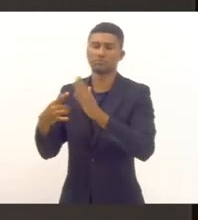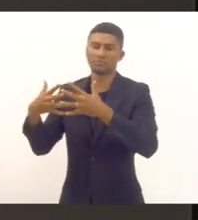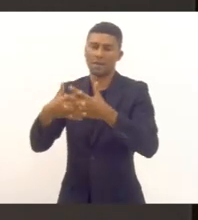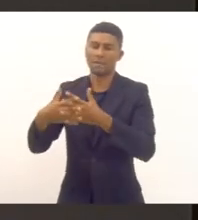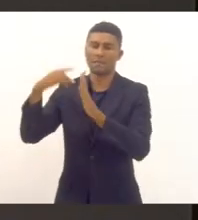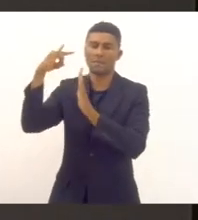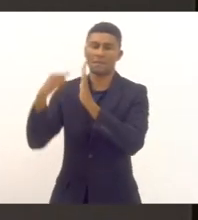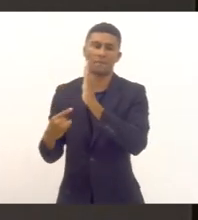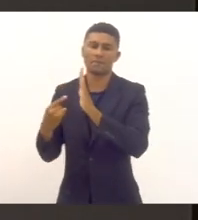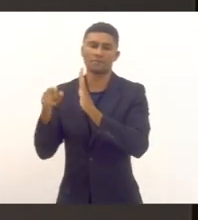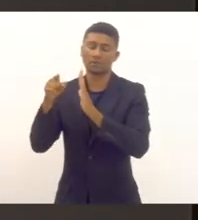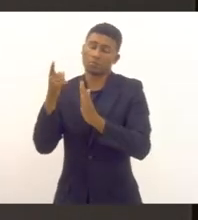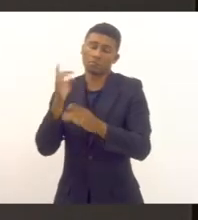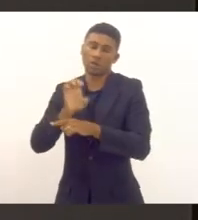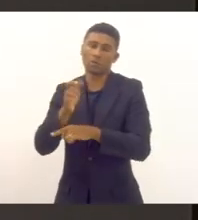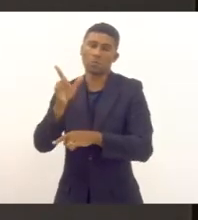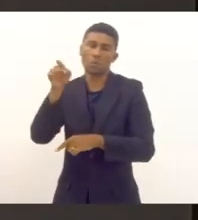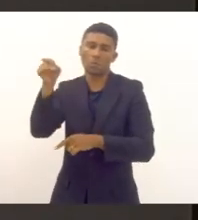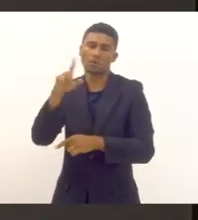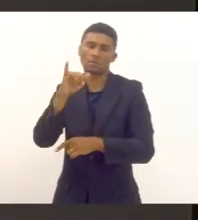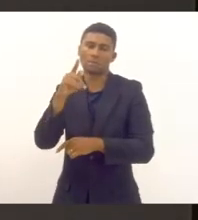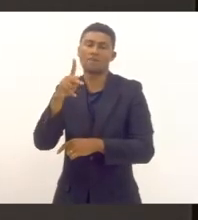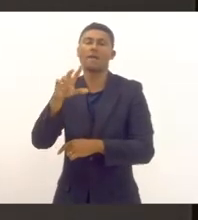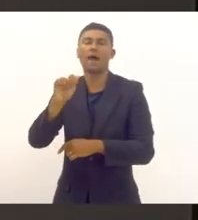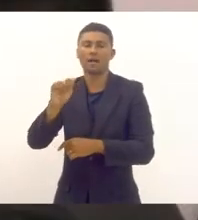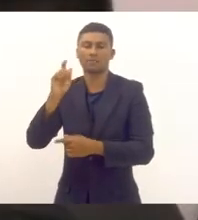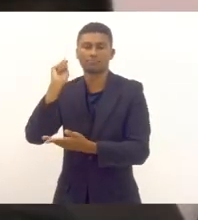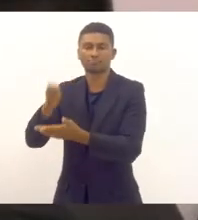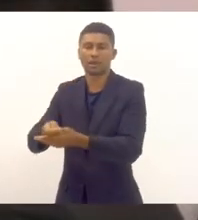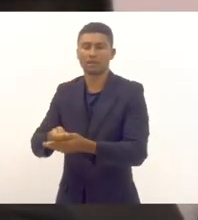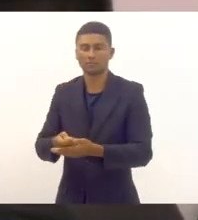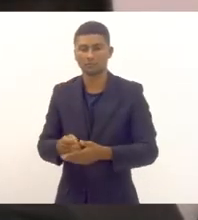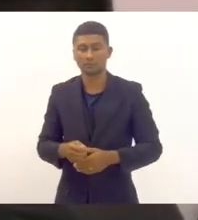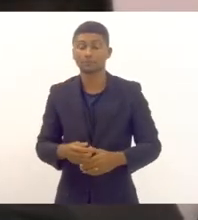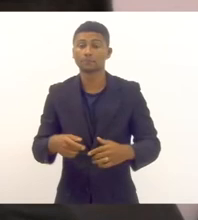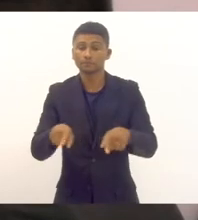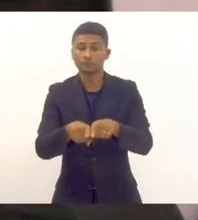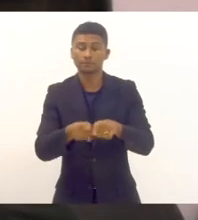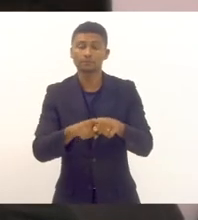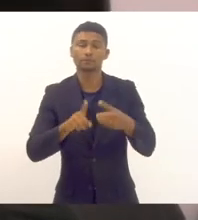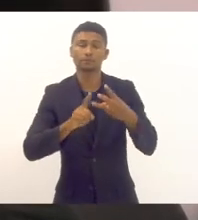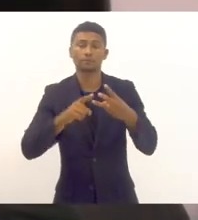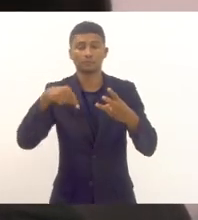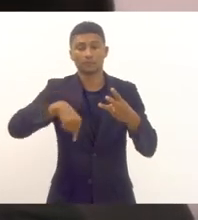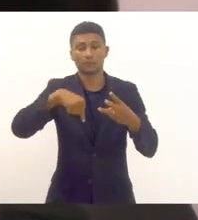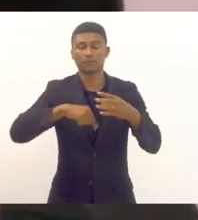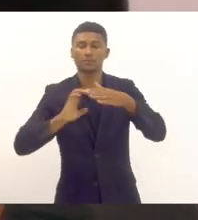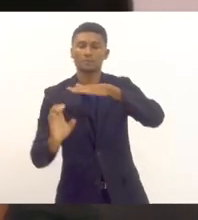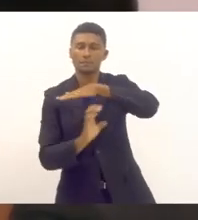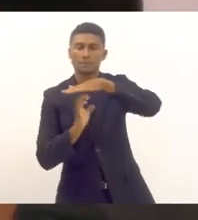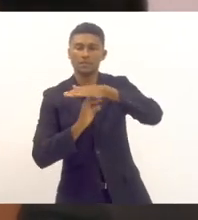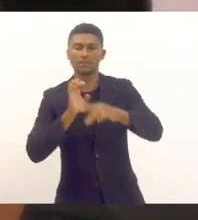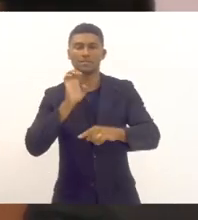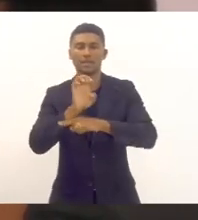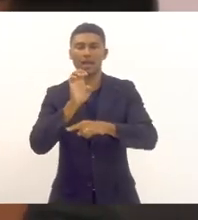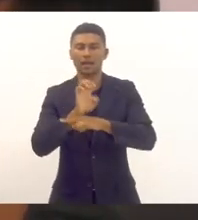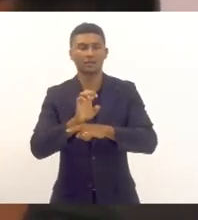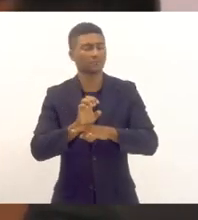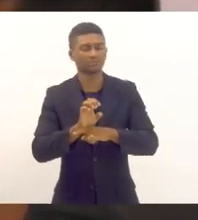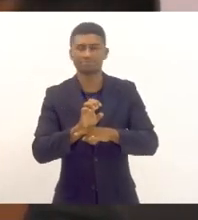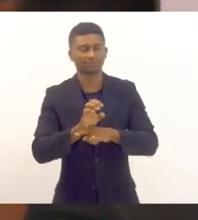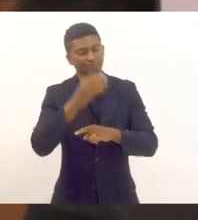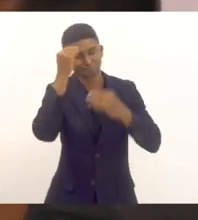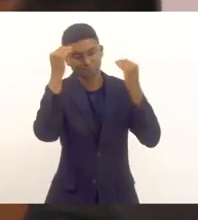Menor poder de novas empresas para o estado. Quer dizer, as empresas sempre procurando outros estados,